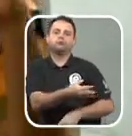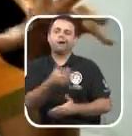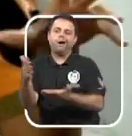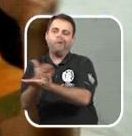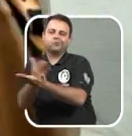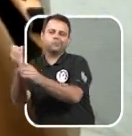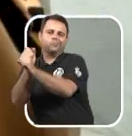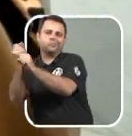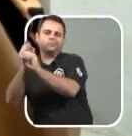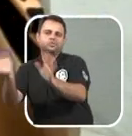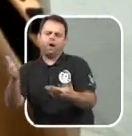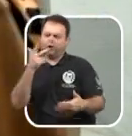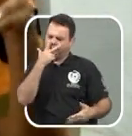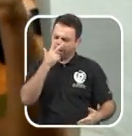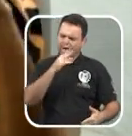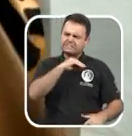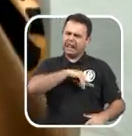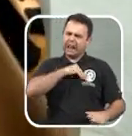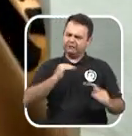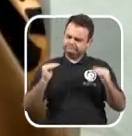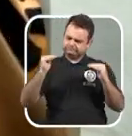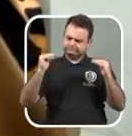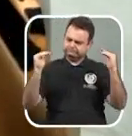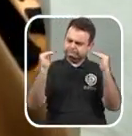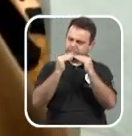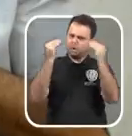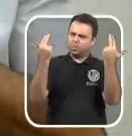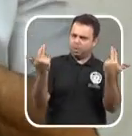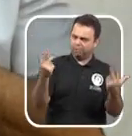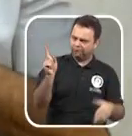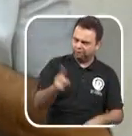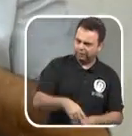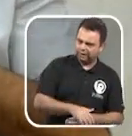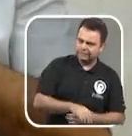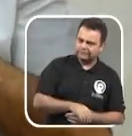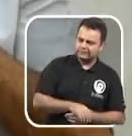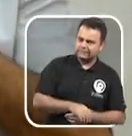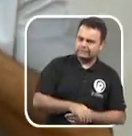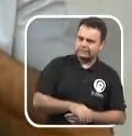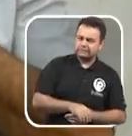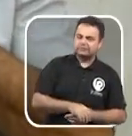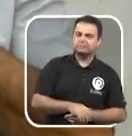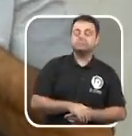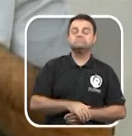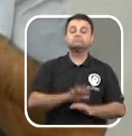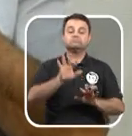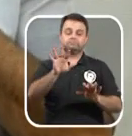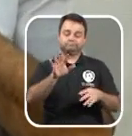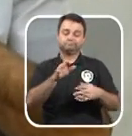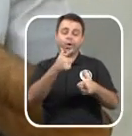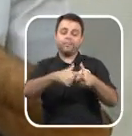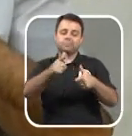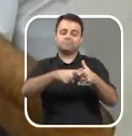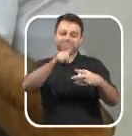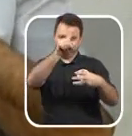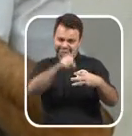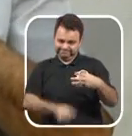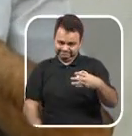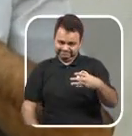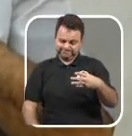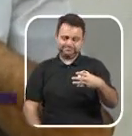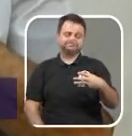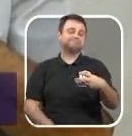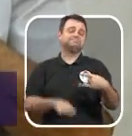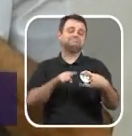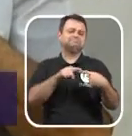tempos. Como é que isso deve ser solucionado? O senhor tem acompanhado essa questão? 3 problemas até chegar nesse último. O primeiro, até hoje a gente não